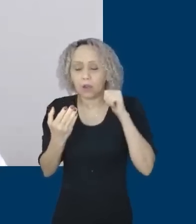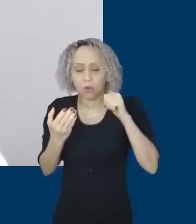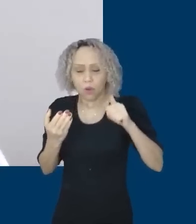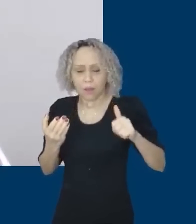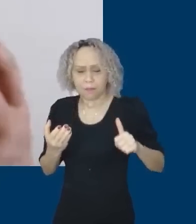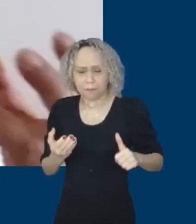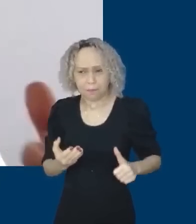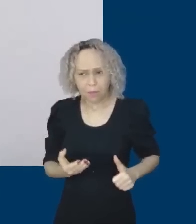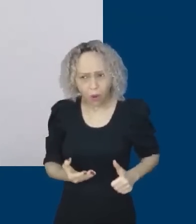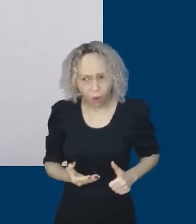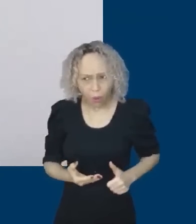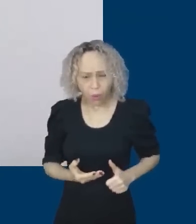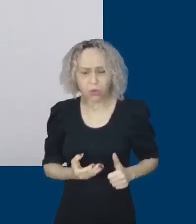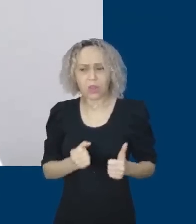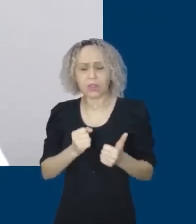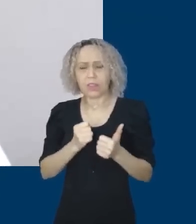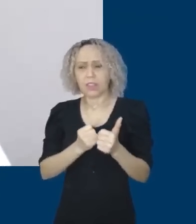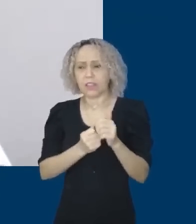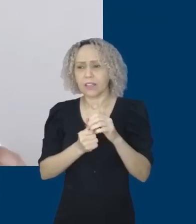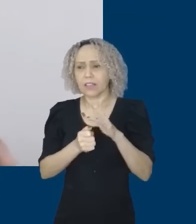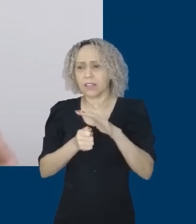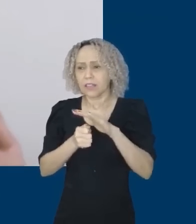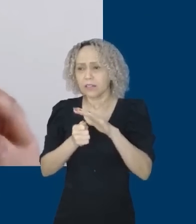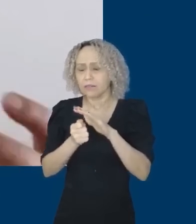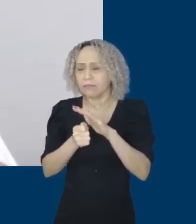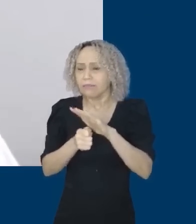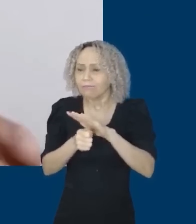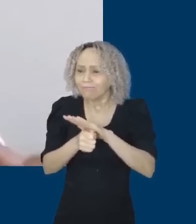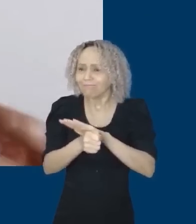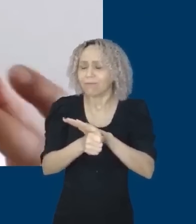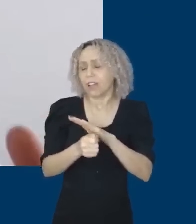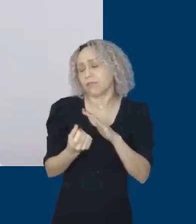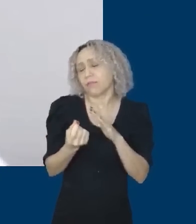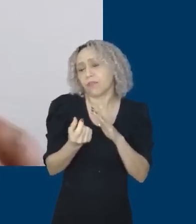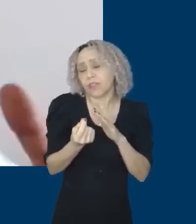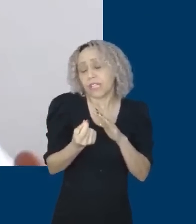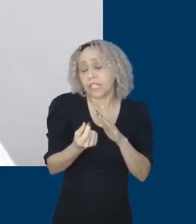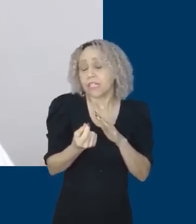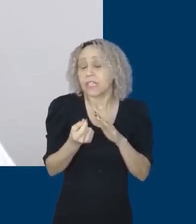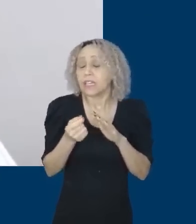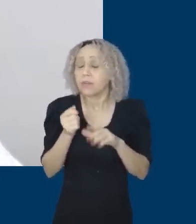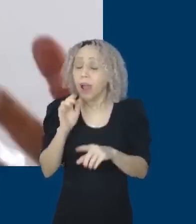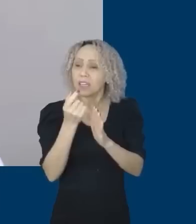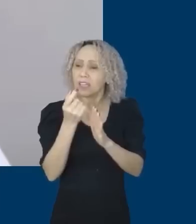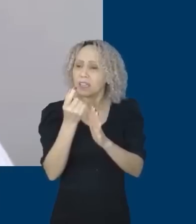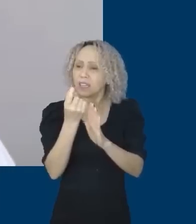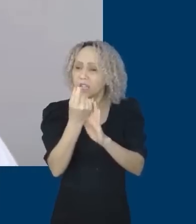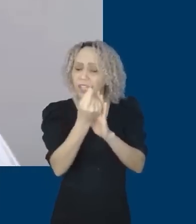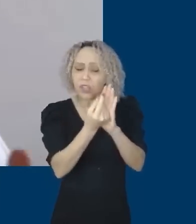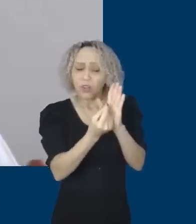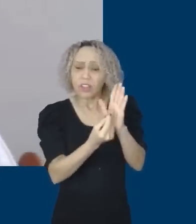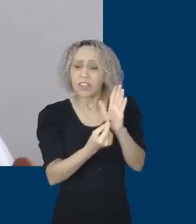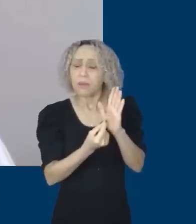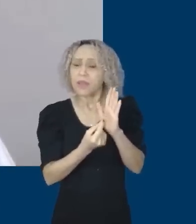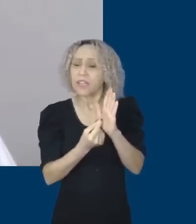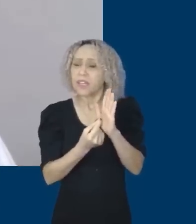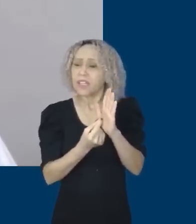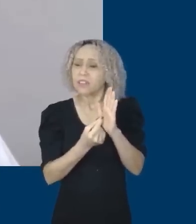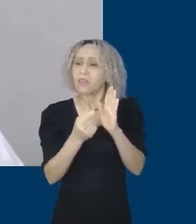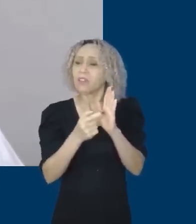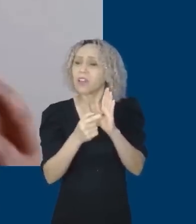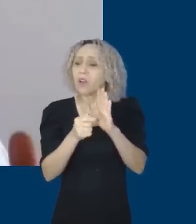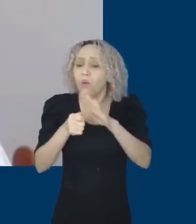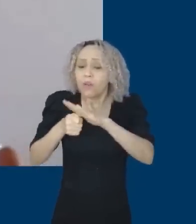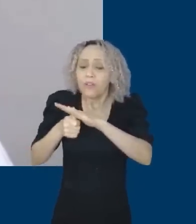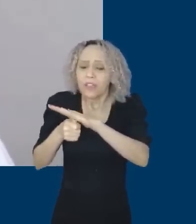Nós temos que botar no orçamento de que o combate ao racismo e preconceito é fundamental. Os investimentos